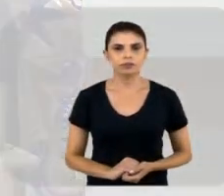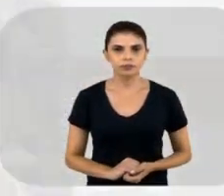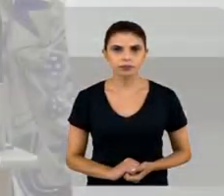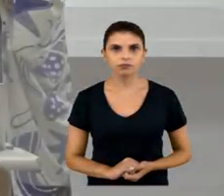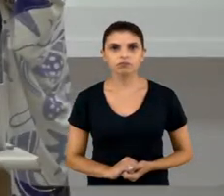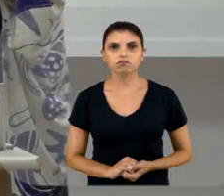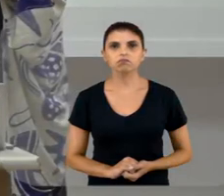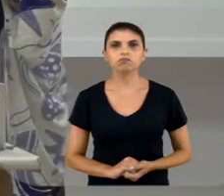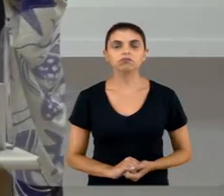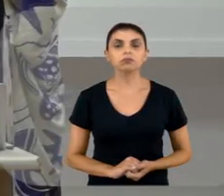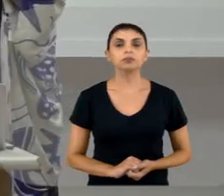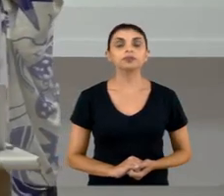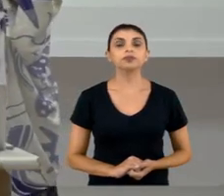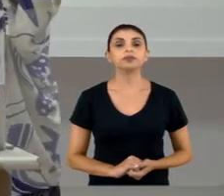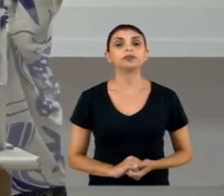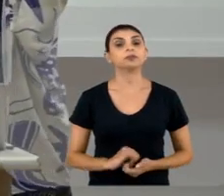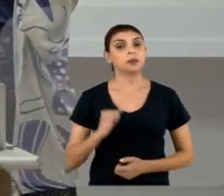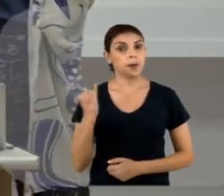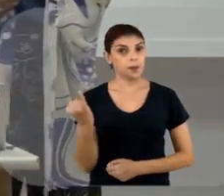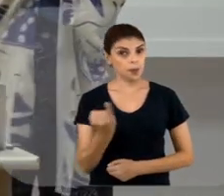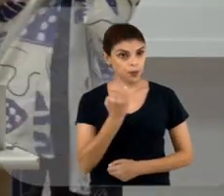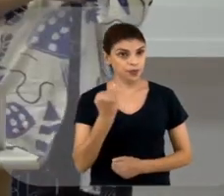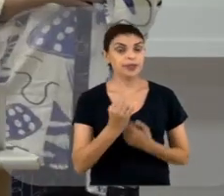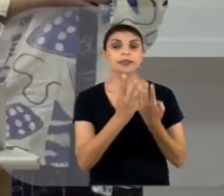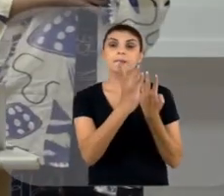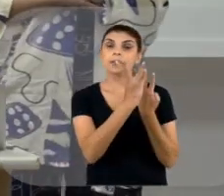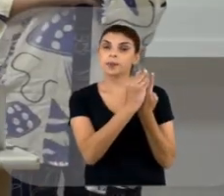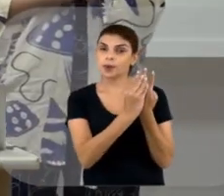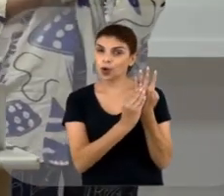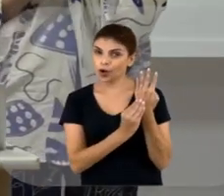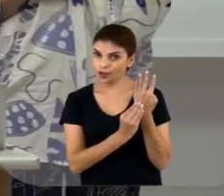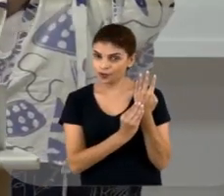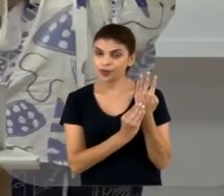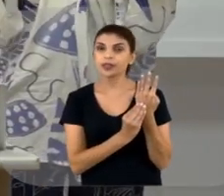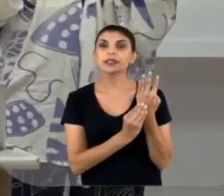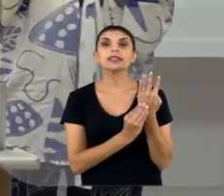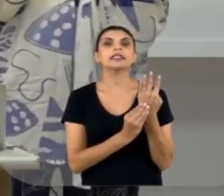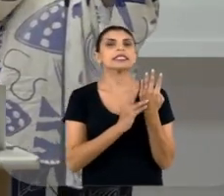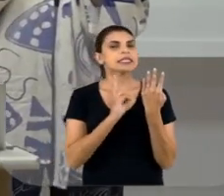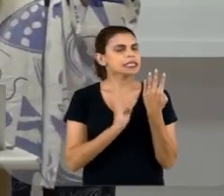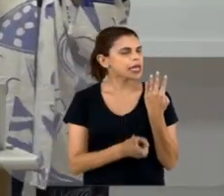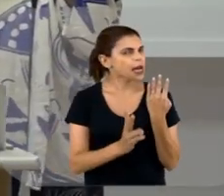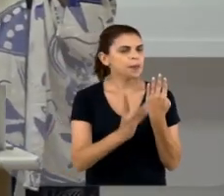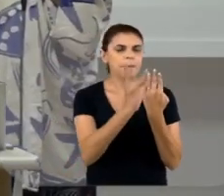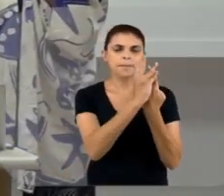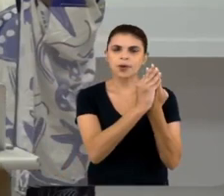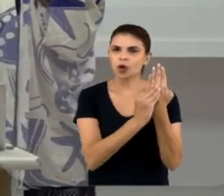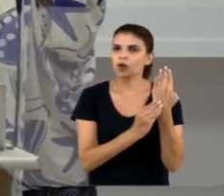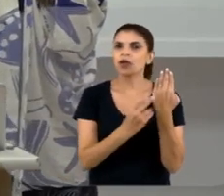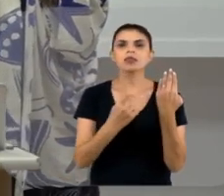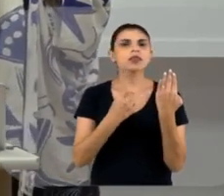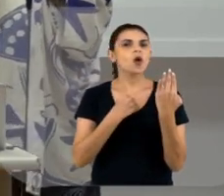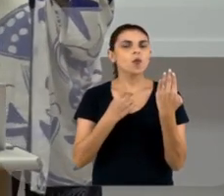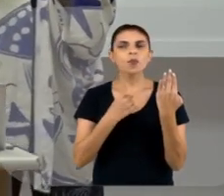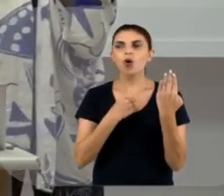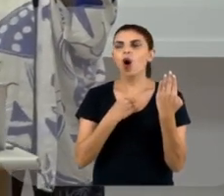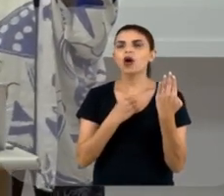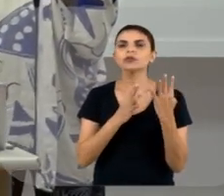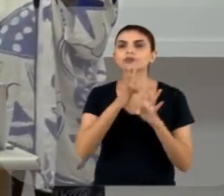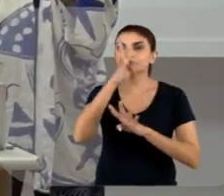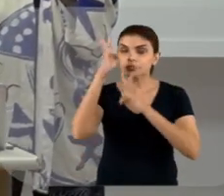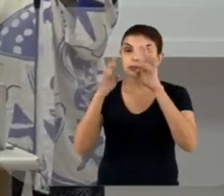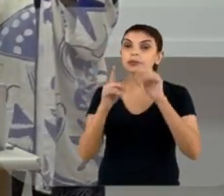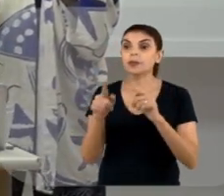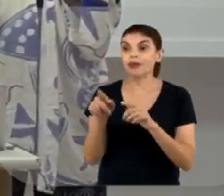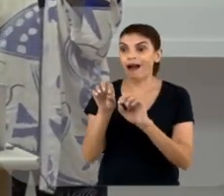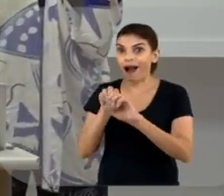aula. A importância da bibliografia, né, tá, gente? A gente sempre trabalha com referências